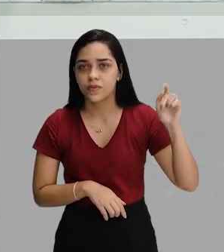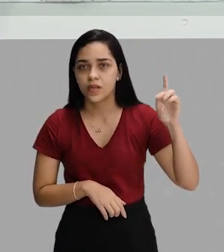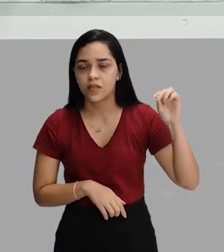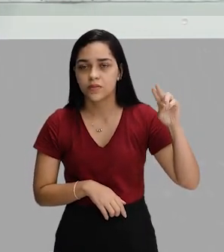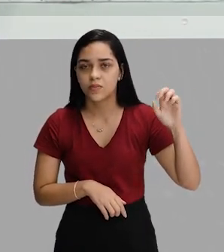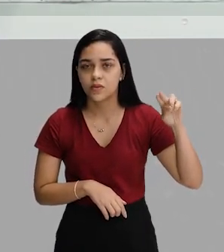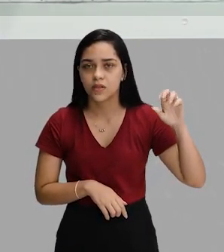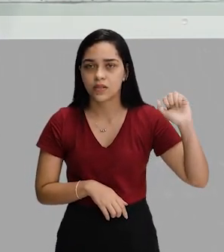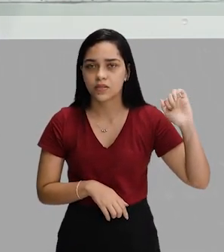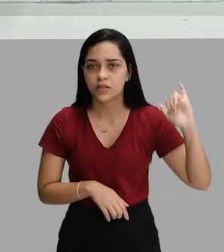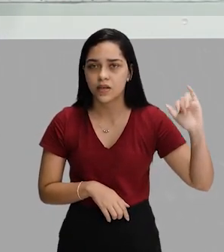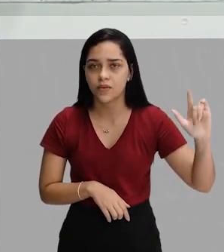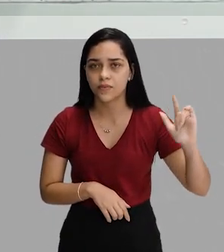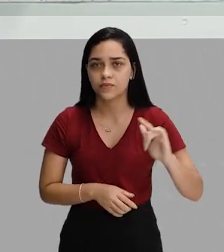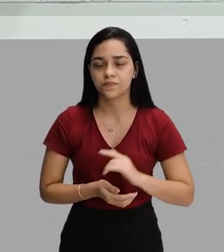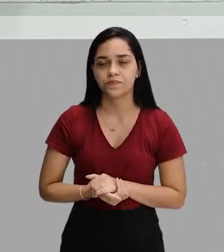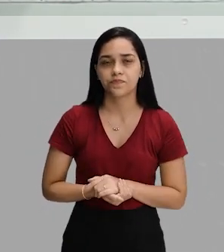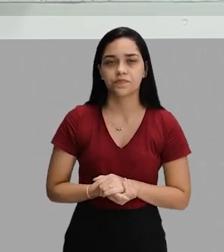exponencial.